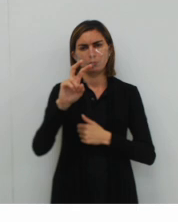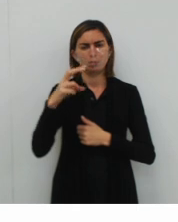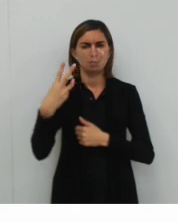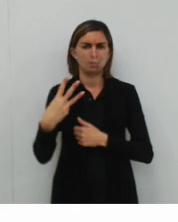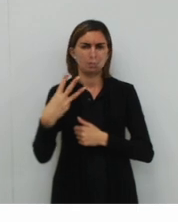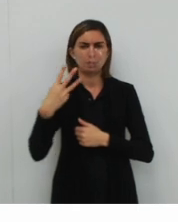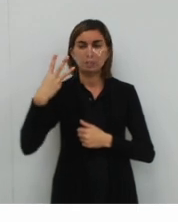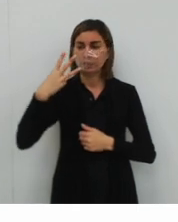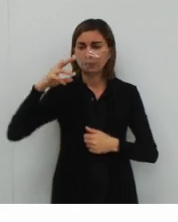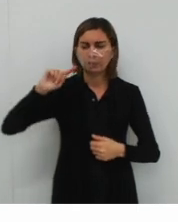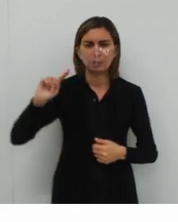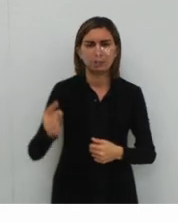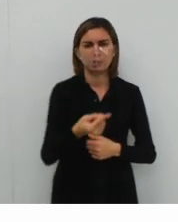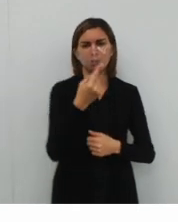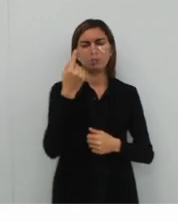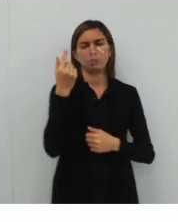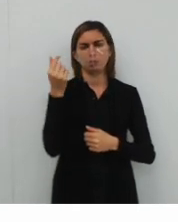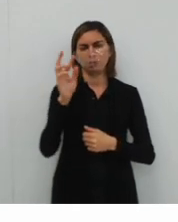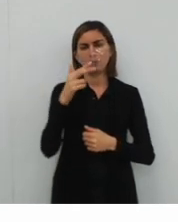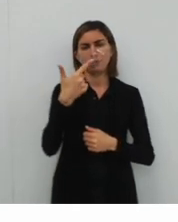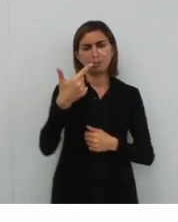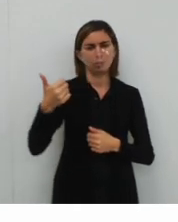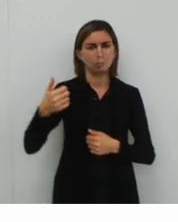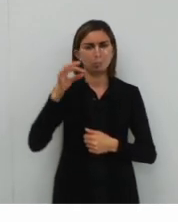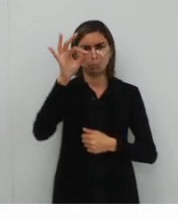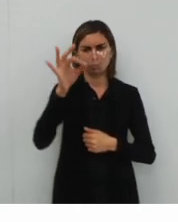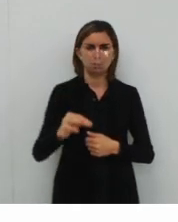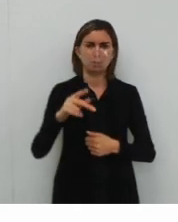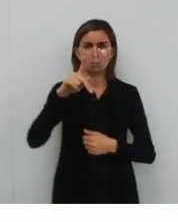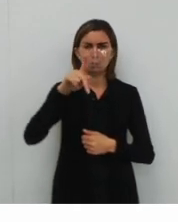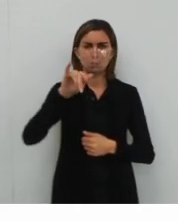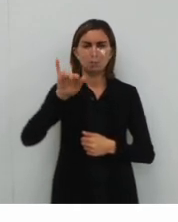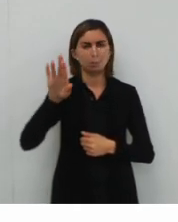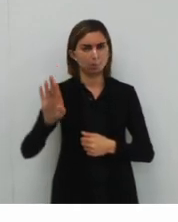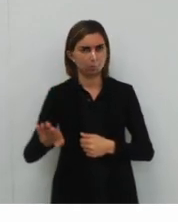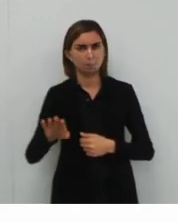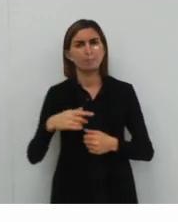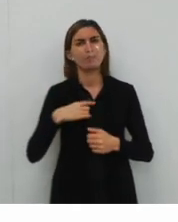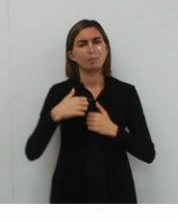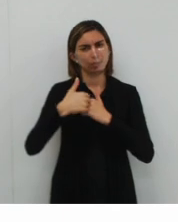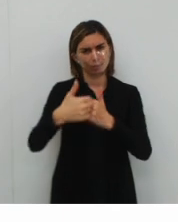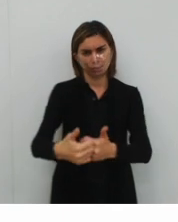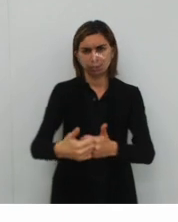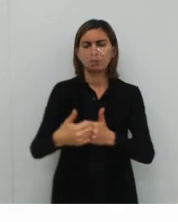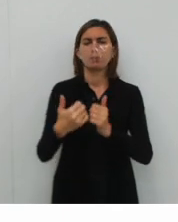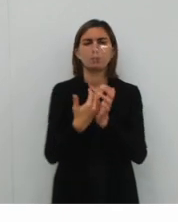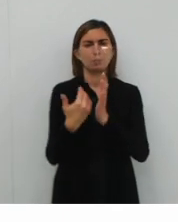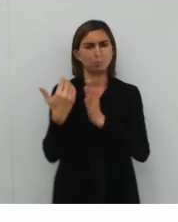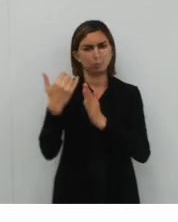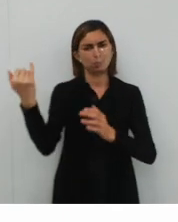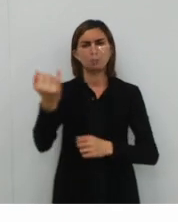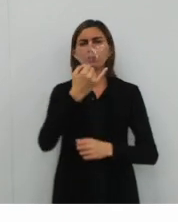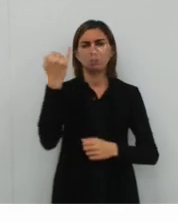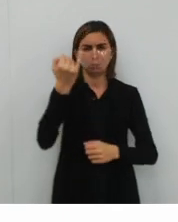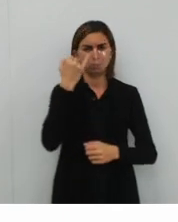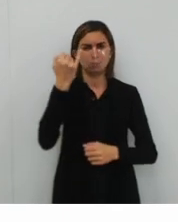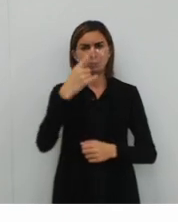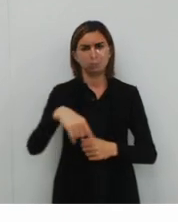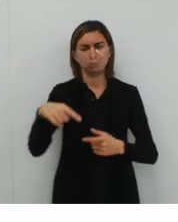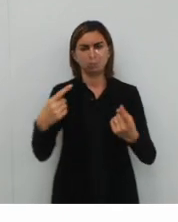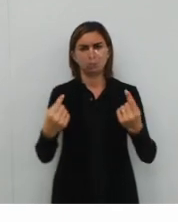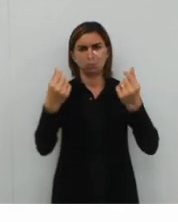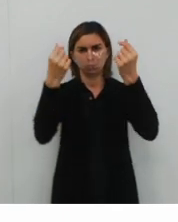1,53 trilhões de reais, 21% do nosso PIB. Então, é um segmento altamente importante da nossa